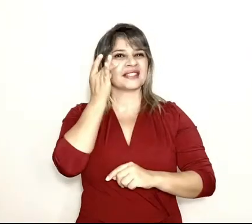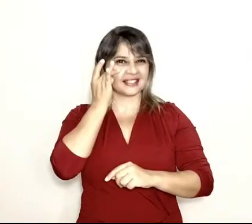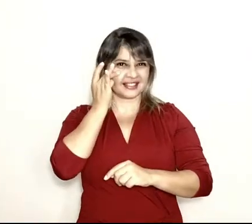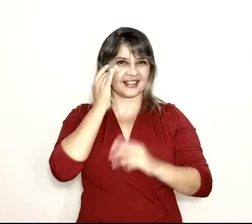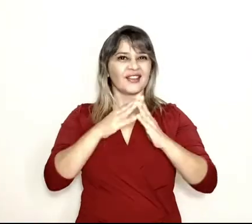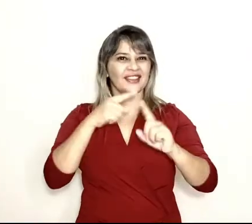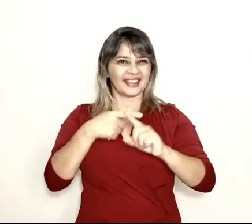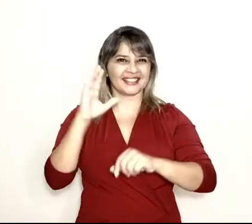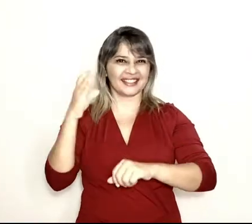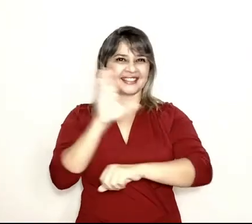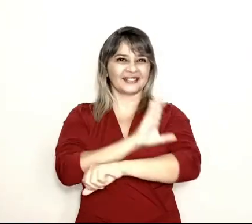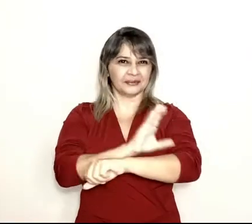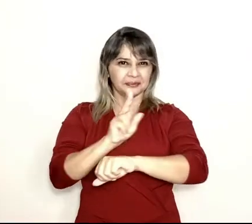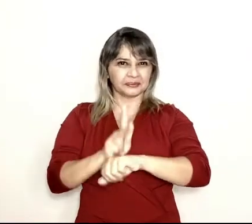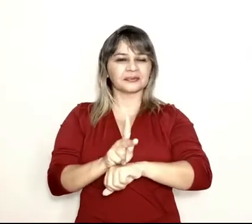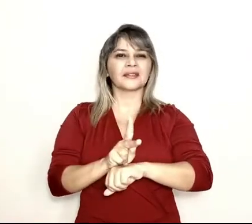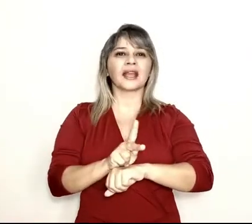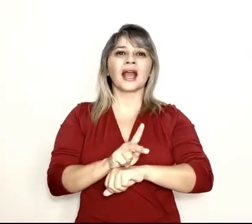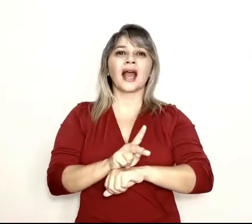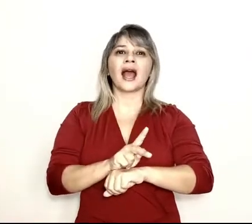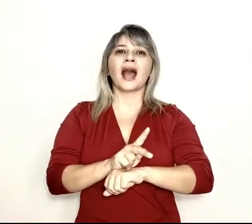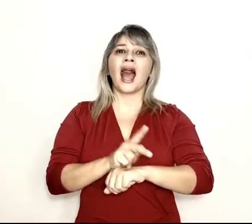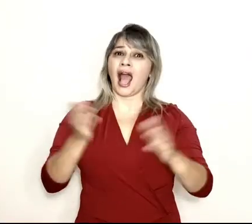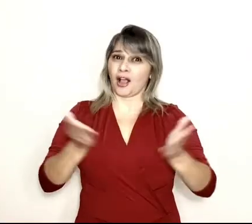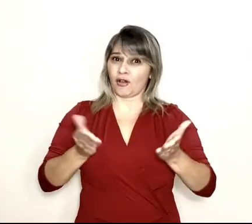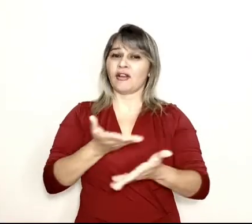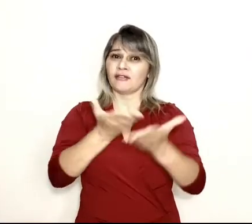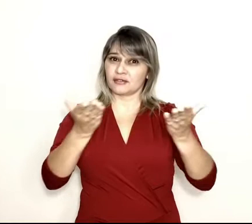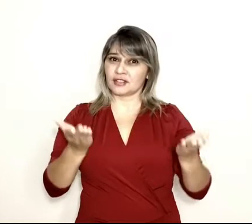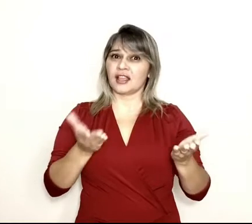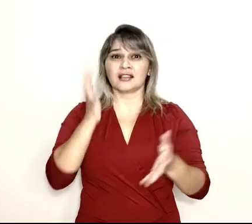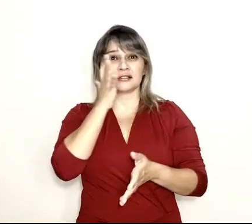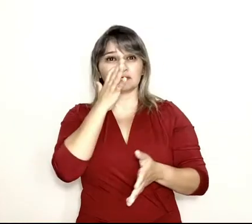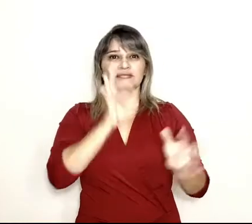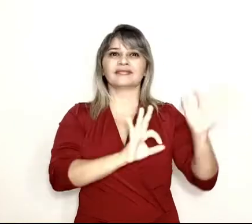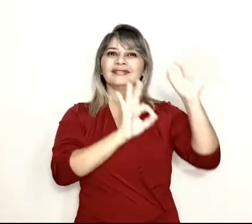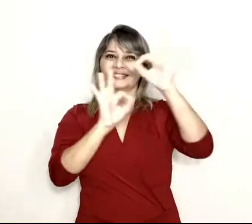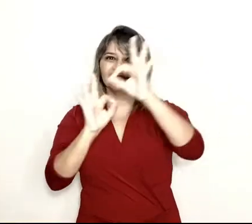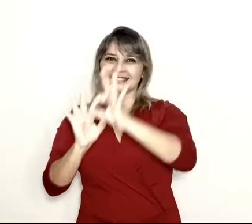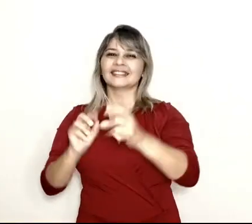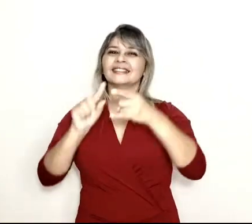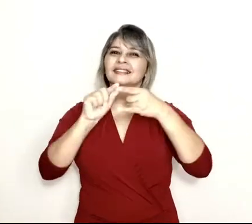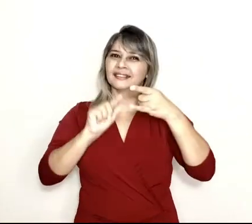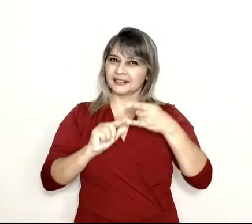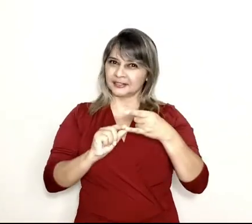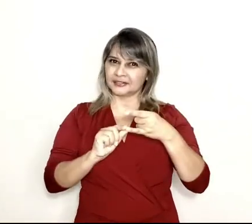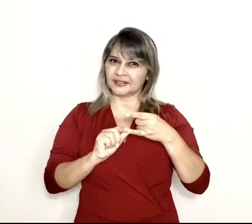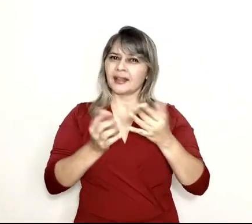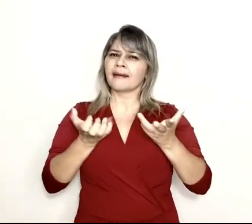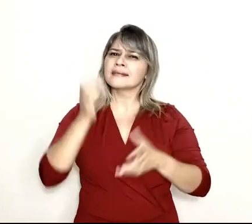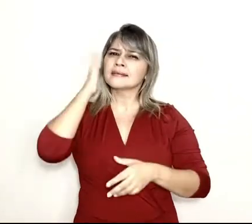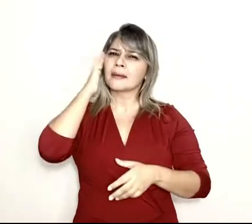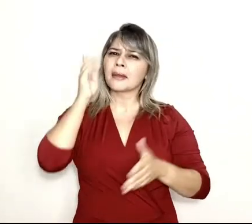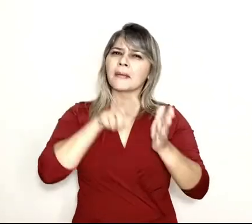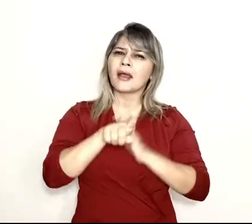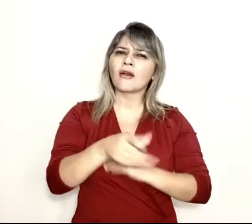você esteja bem. Espero que nesses dias de isolamento você tenha encontrado e conhecido mais o nosso Deus,